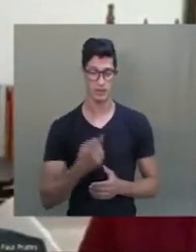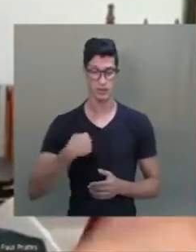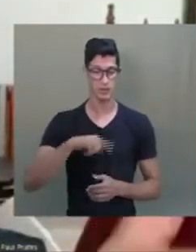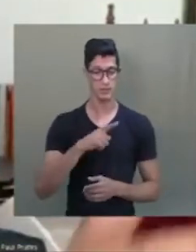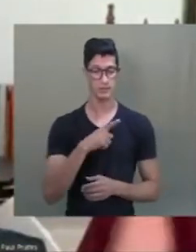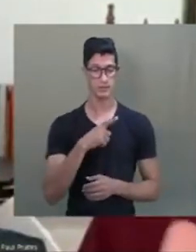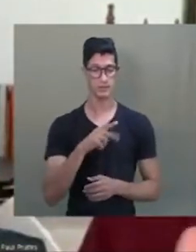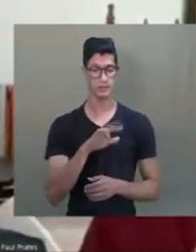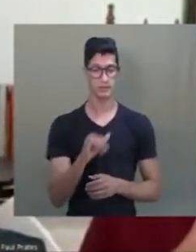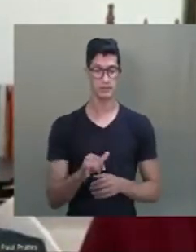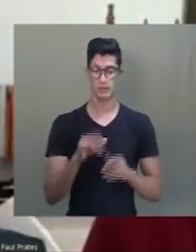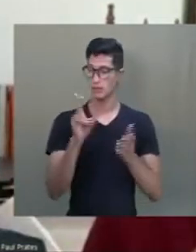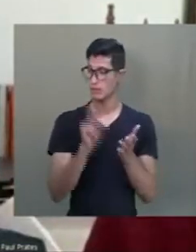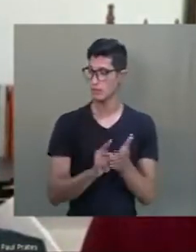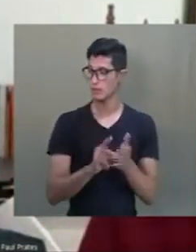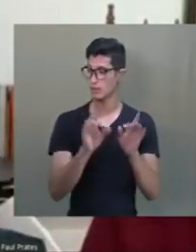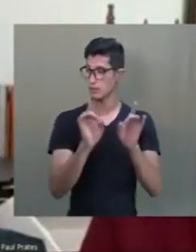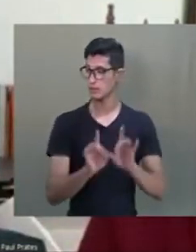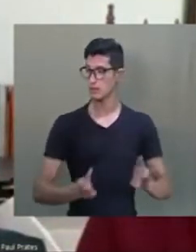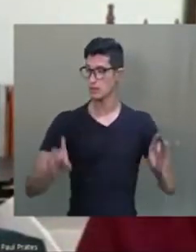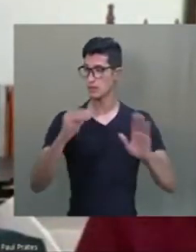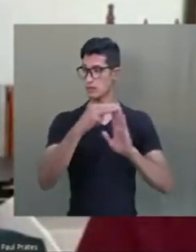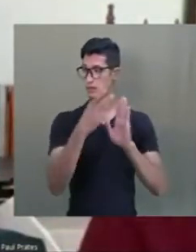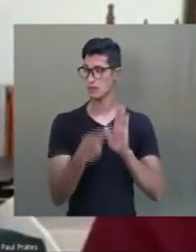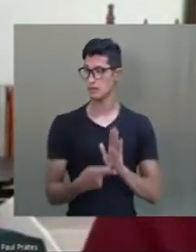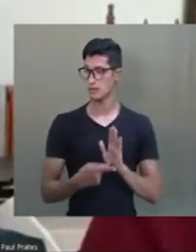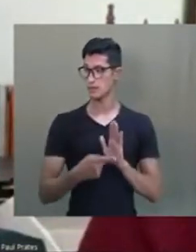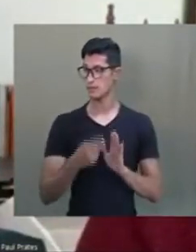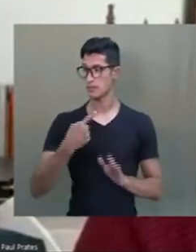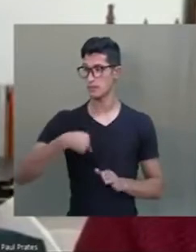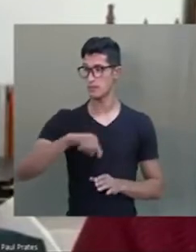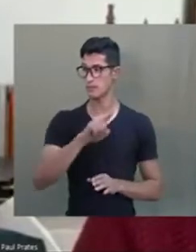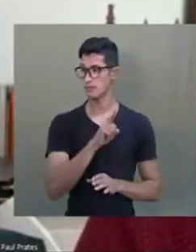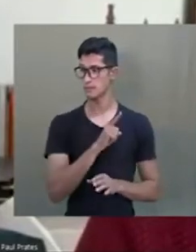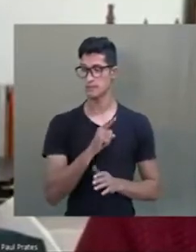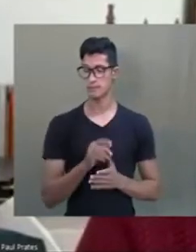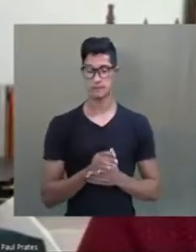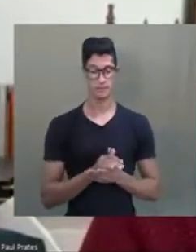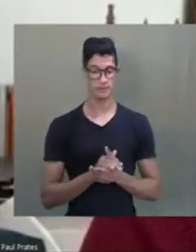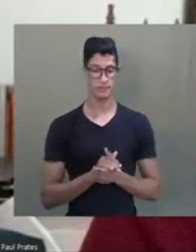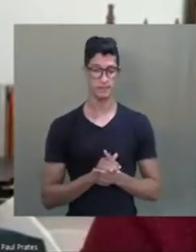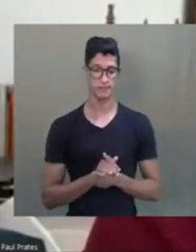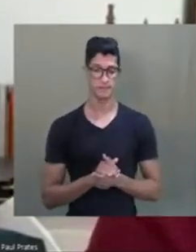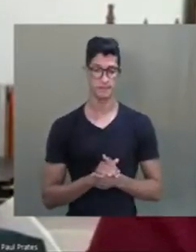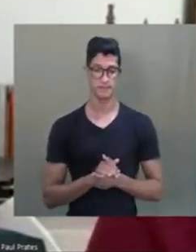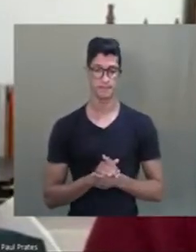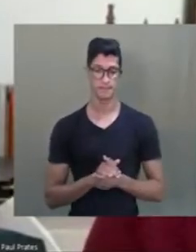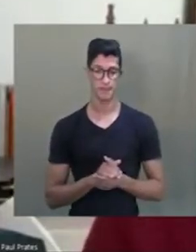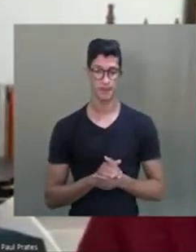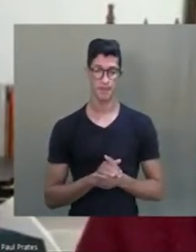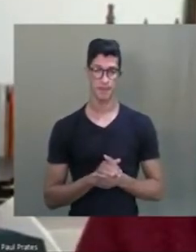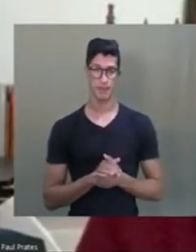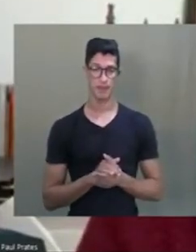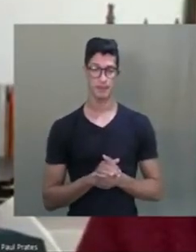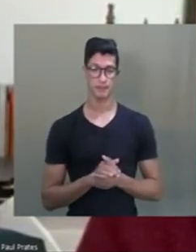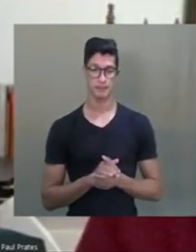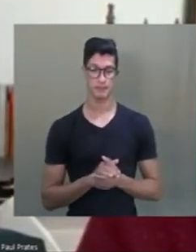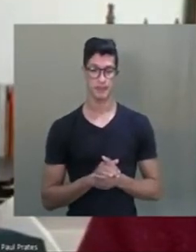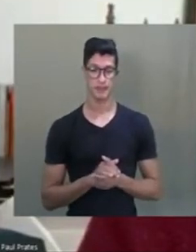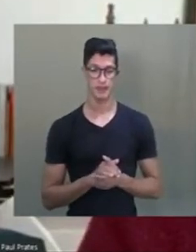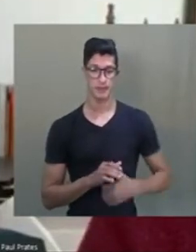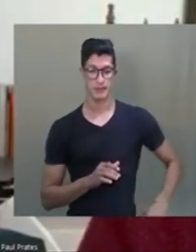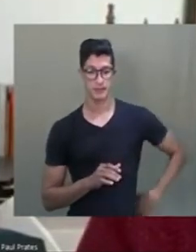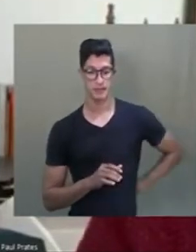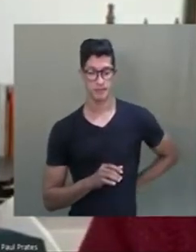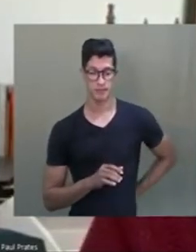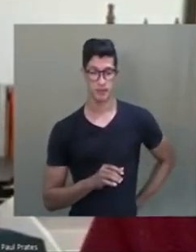coisas artificialmente. Essa MP, a gente reclama tanto, José Nelsinho, de MPs que chegam em cima da hora, como ontem